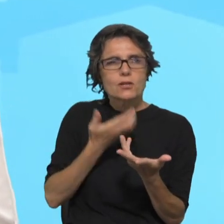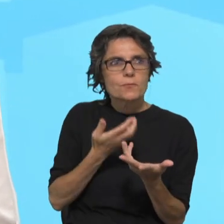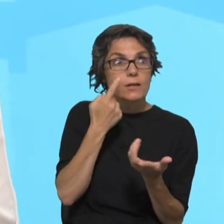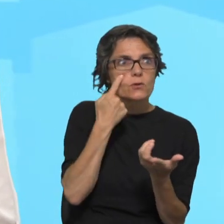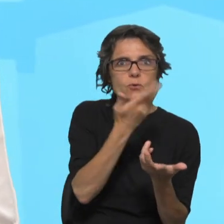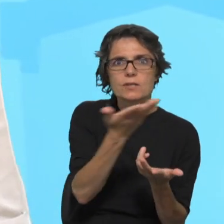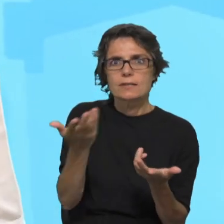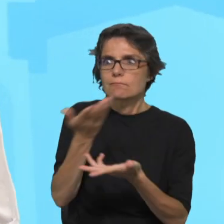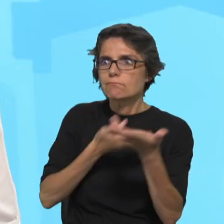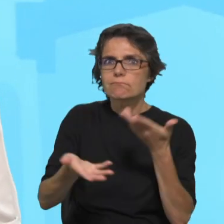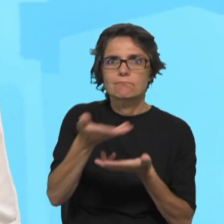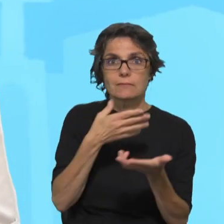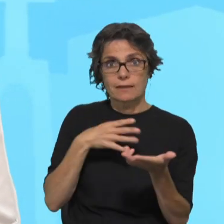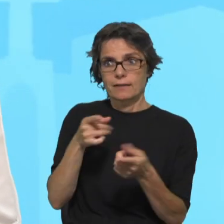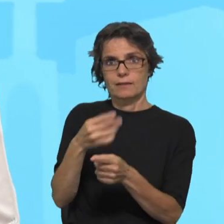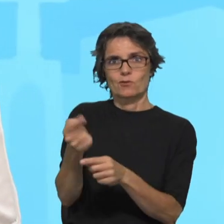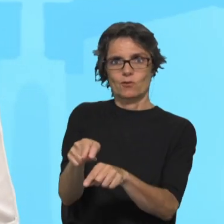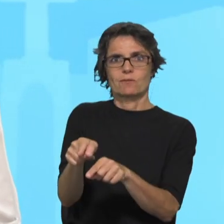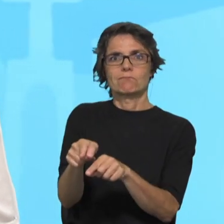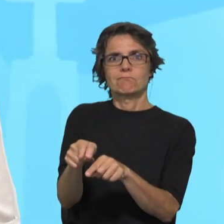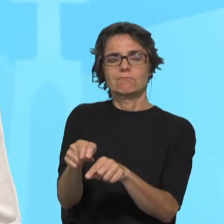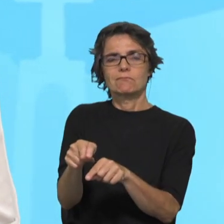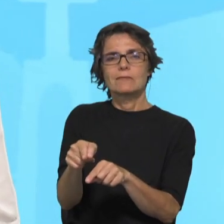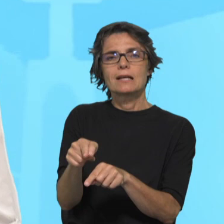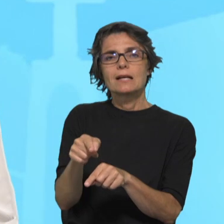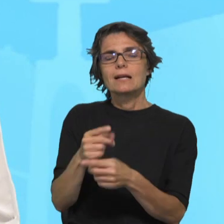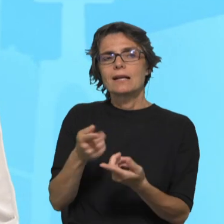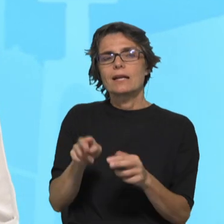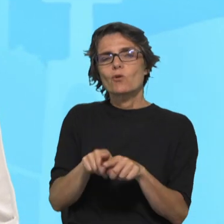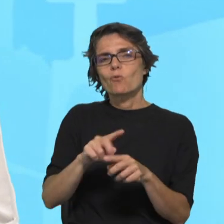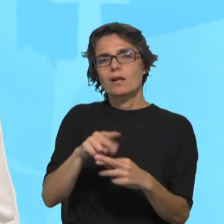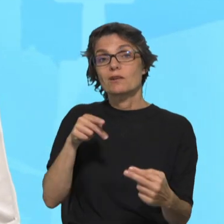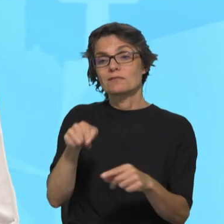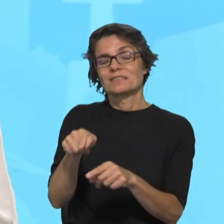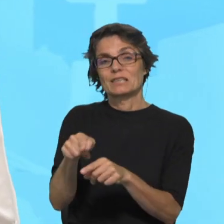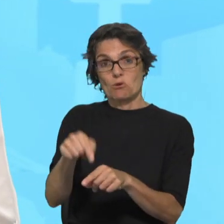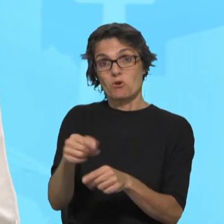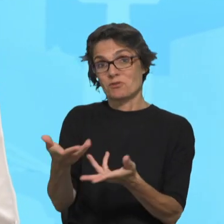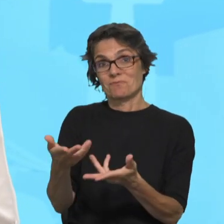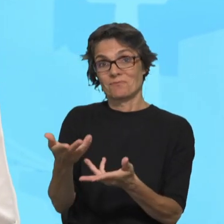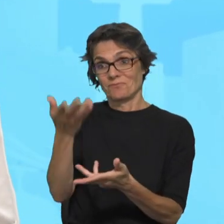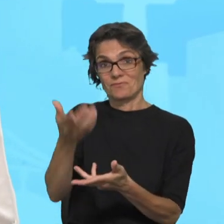experiências. Isso acho que está um bocadinho no nosso ADN desta juventude nova.